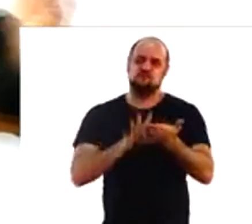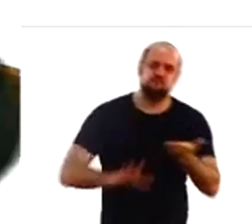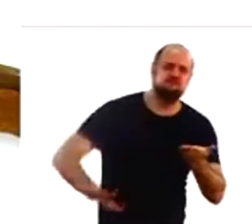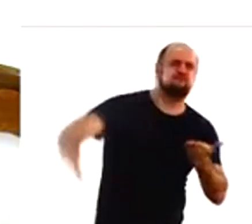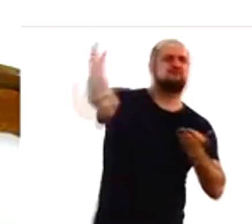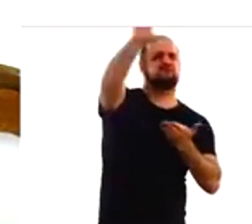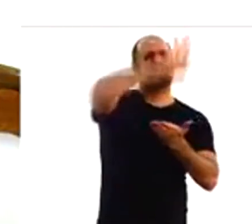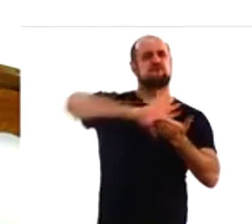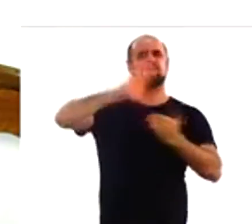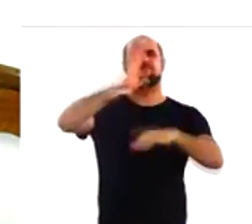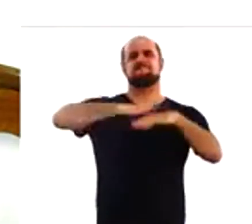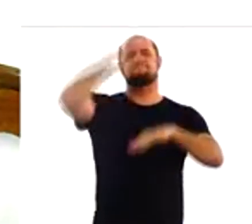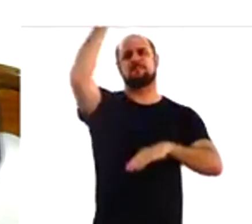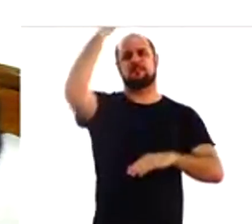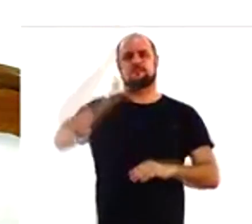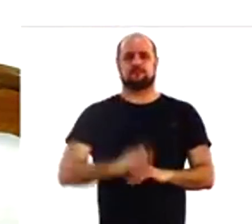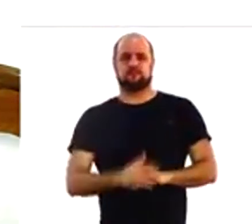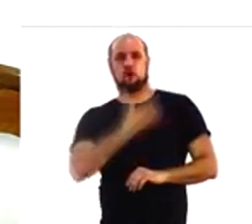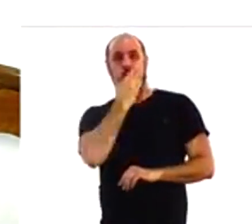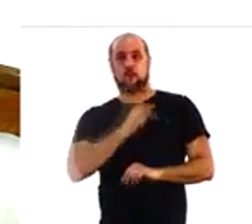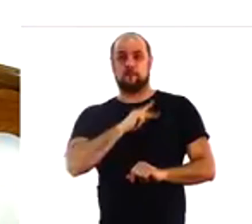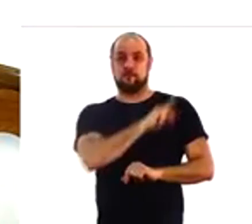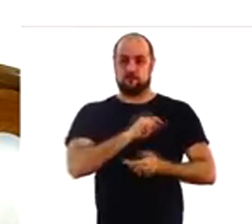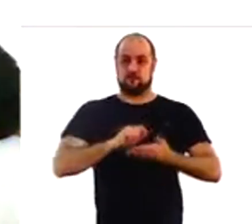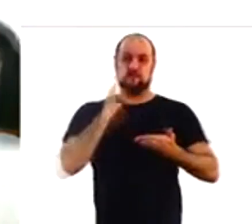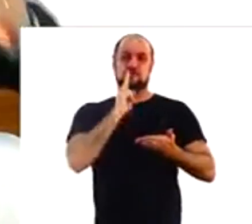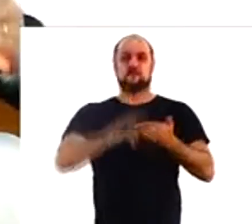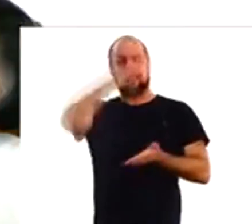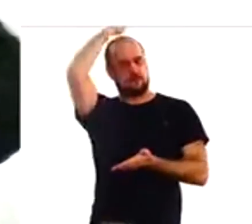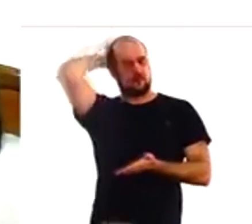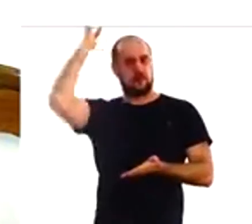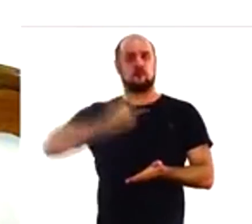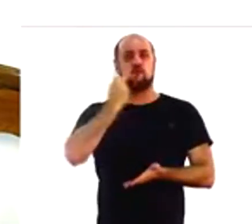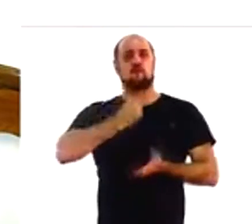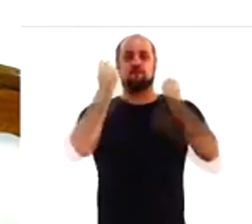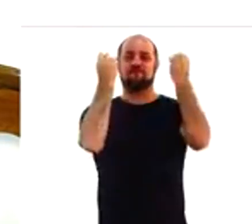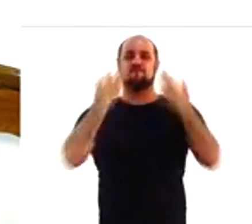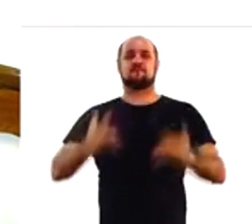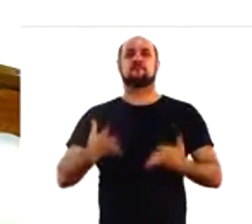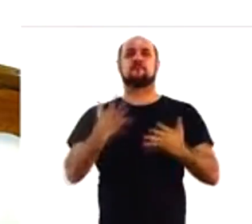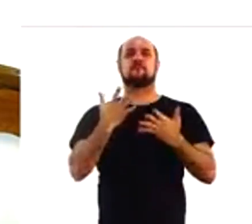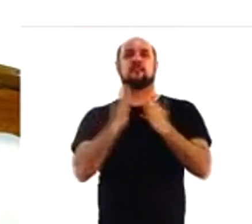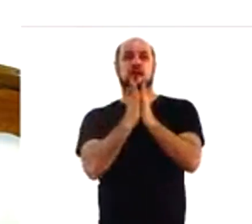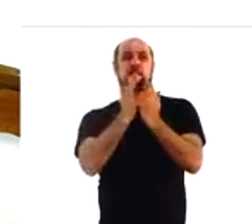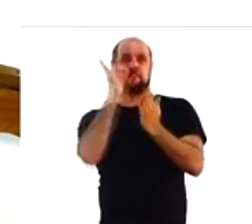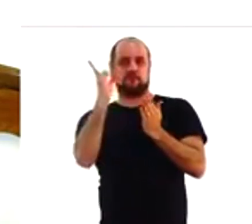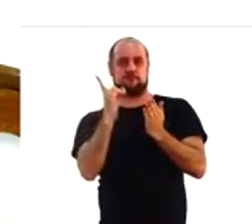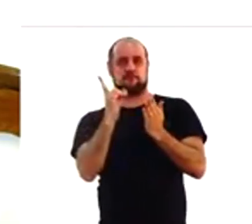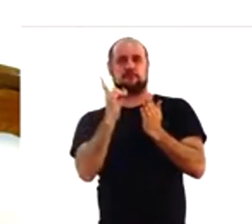de Jerusalém. Quando Paulo escreveu aos Romanos, uma vez que a Bíblia explica a própria Bíblia, ele usa uma expressão